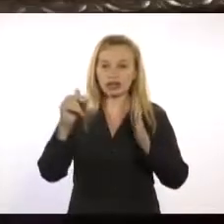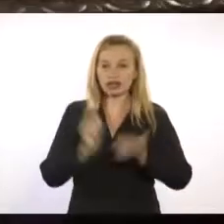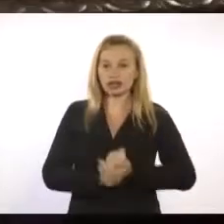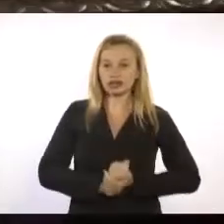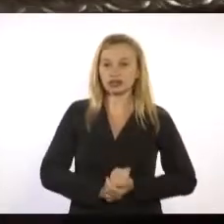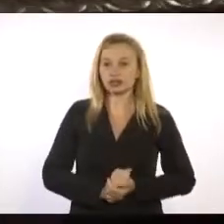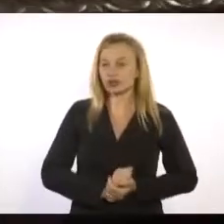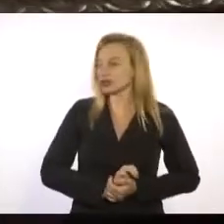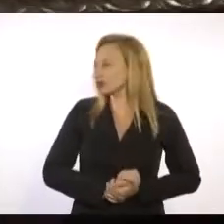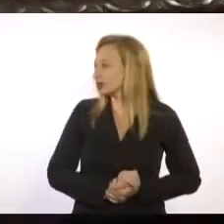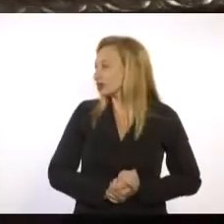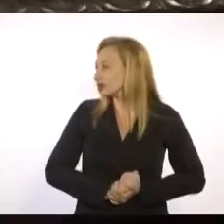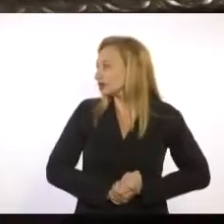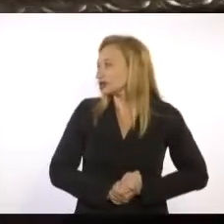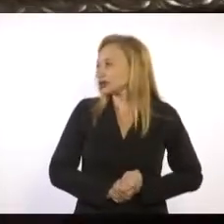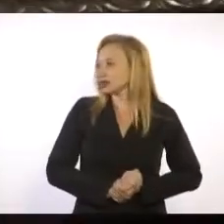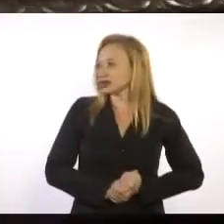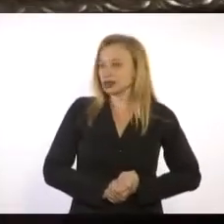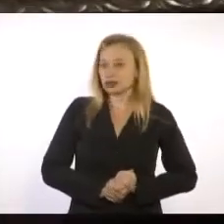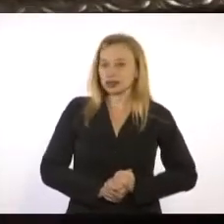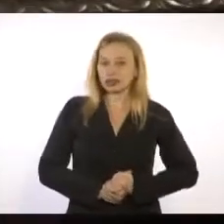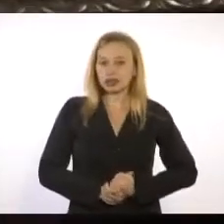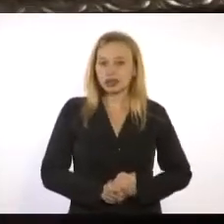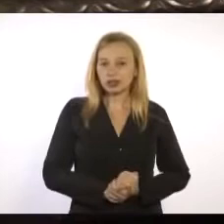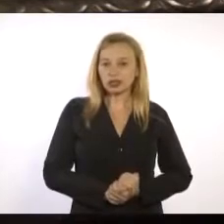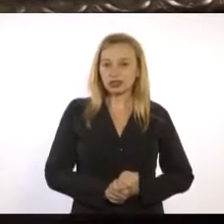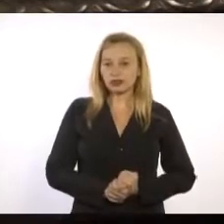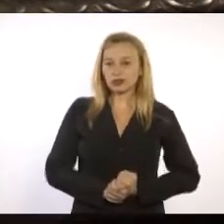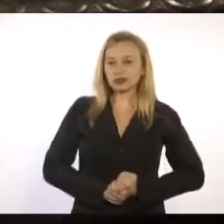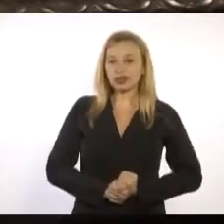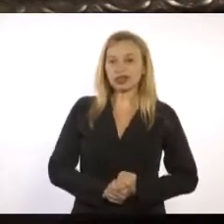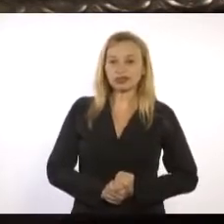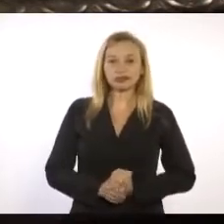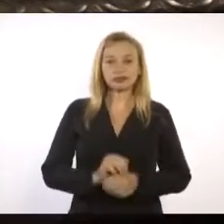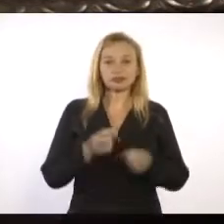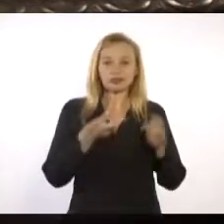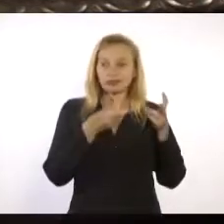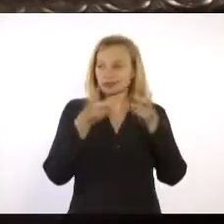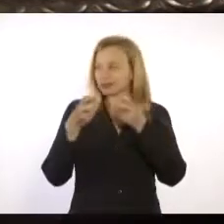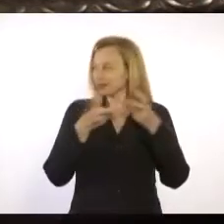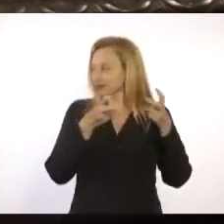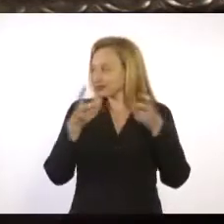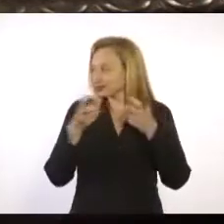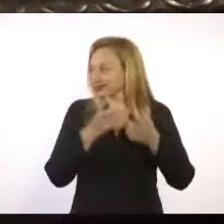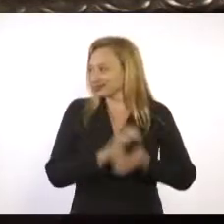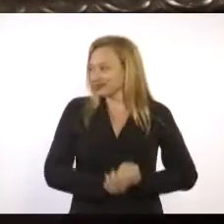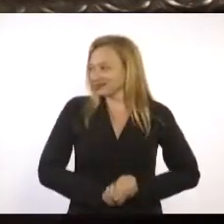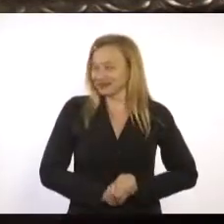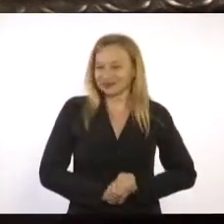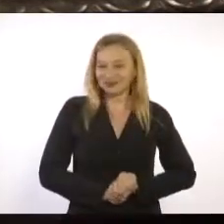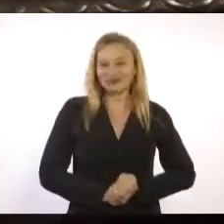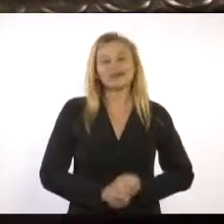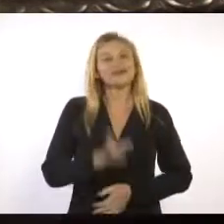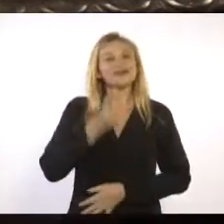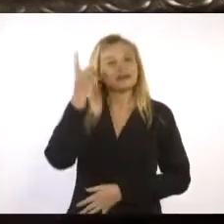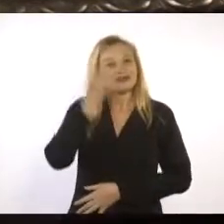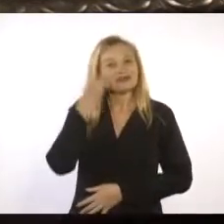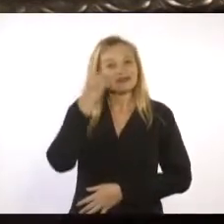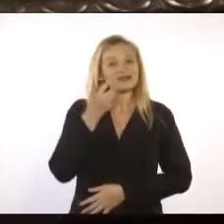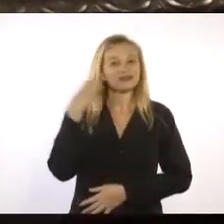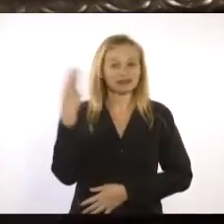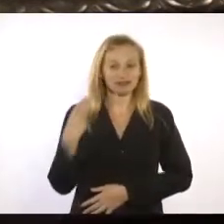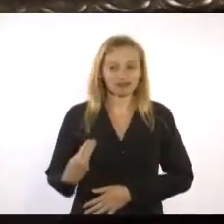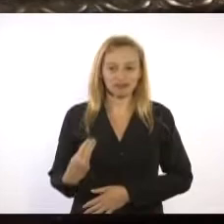deputada, muito precisa a sua intervenção e a sua observação. Senhora deputada Mônica